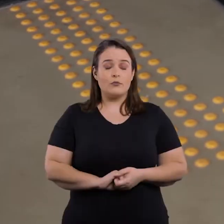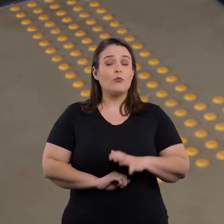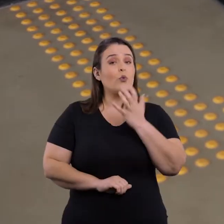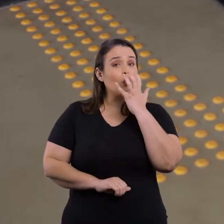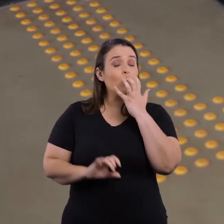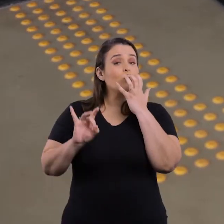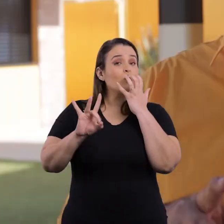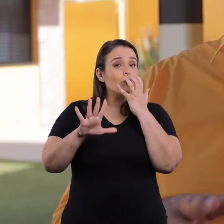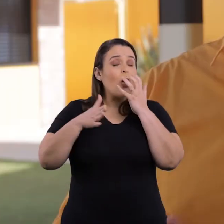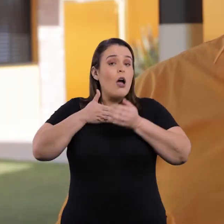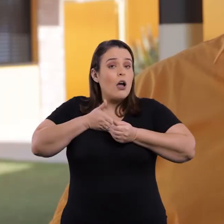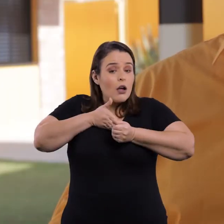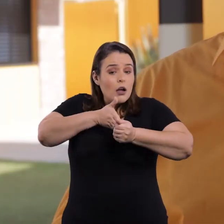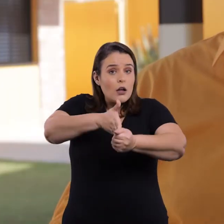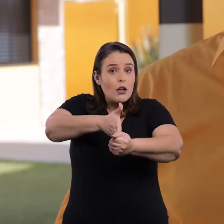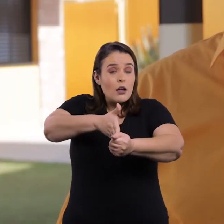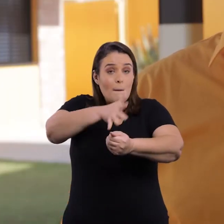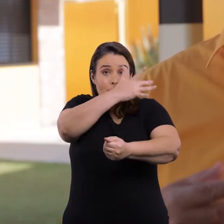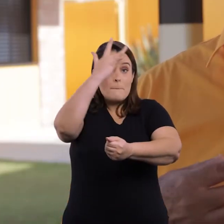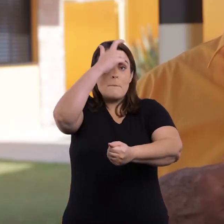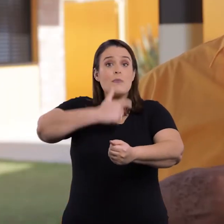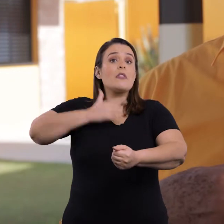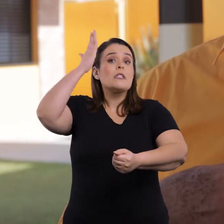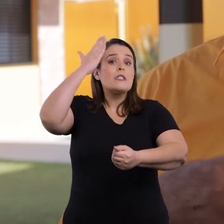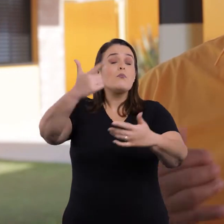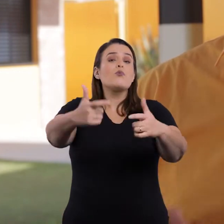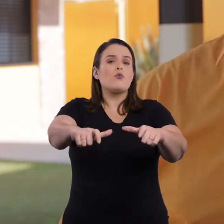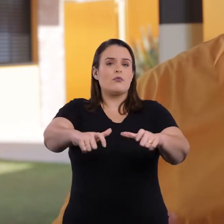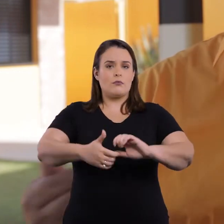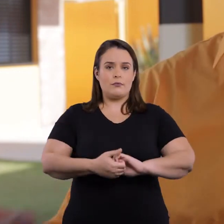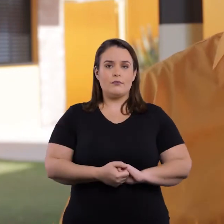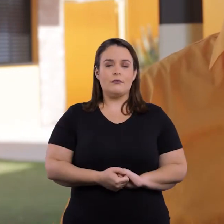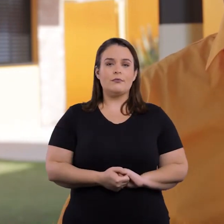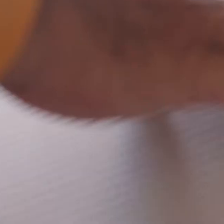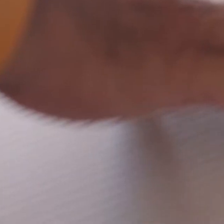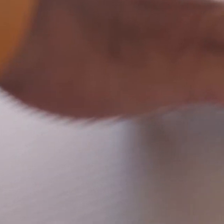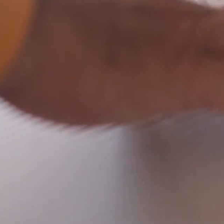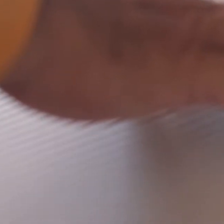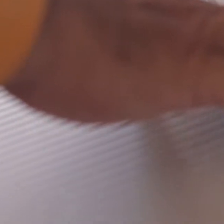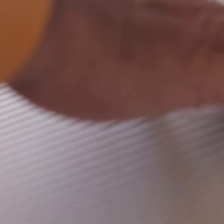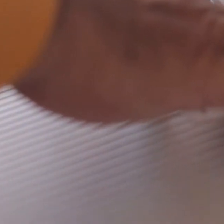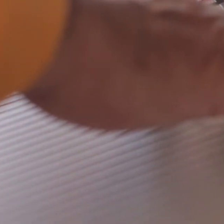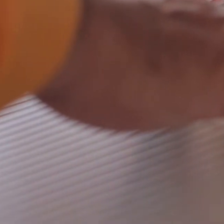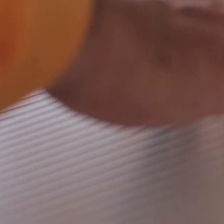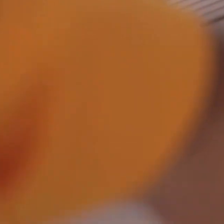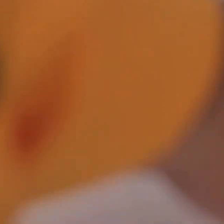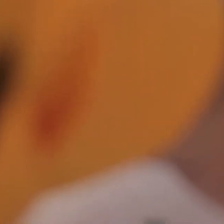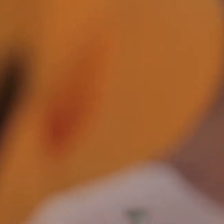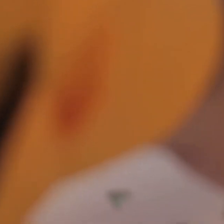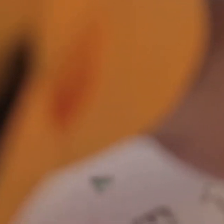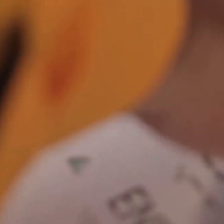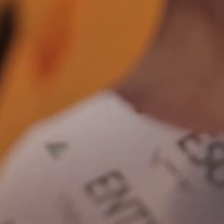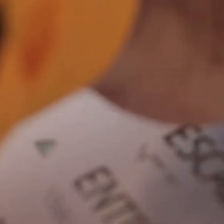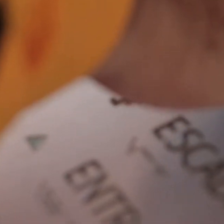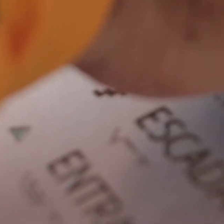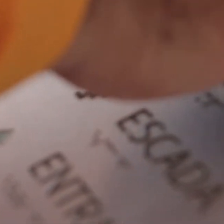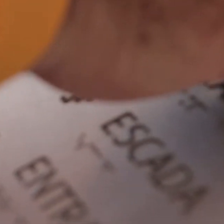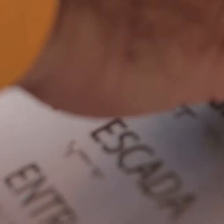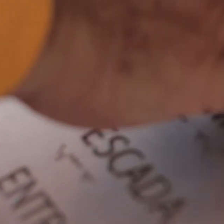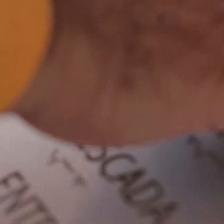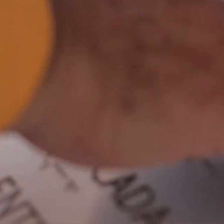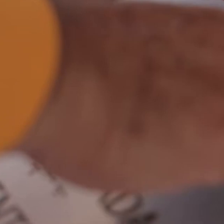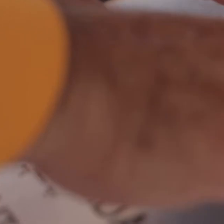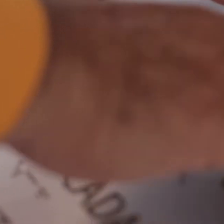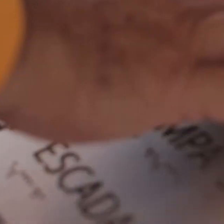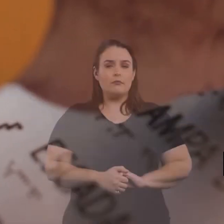bengala branca. O cão, ele só vai guiar a pessoa, mas a pessoa que vai saber para onde ela vai. Ele demonstra a orientação por meio de um mapa